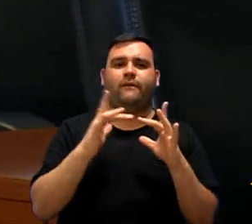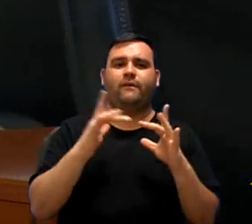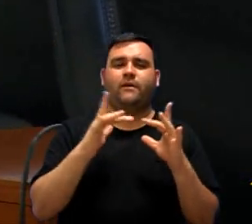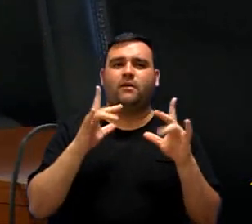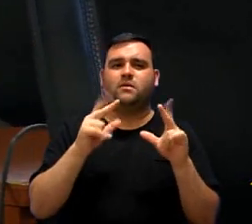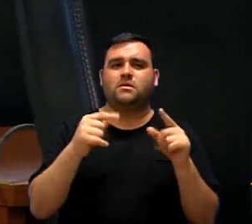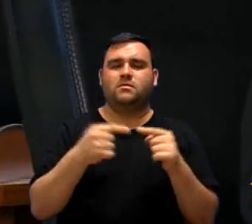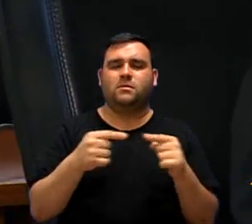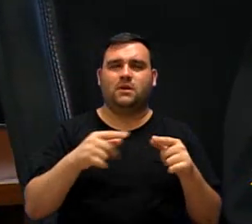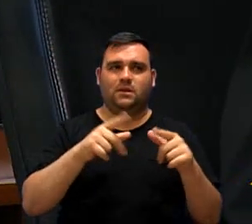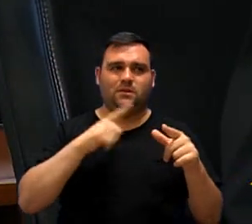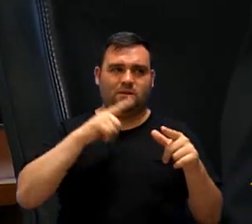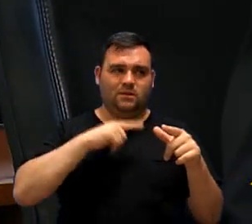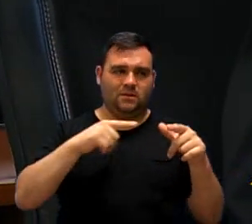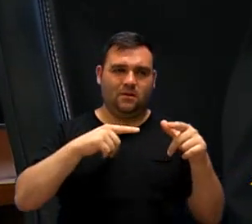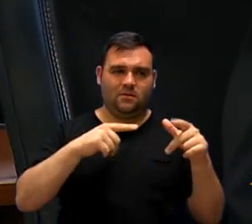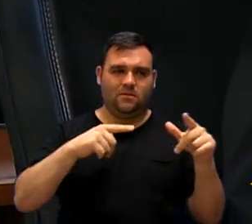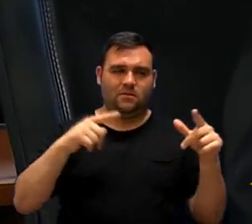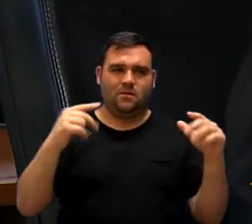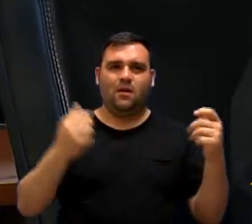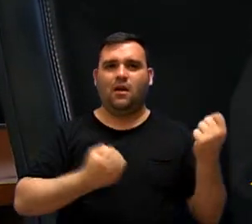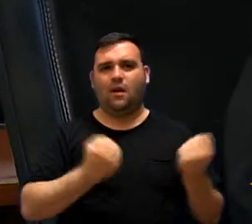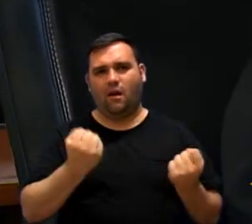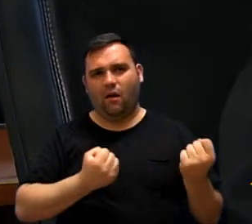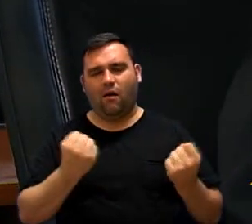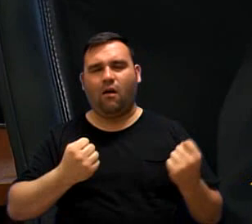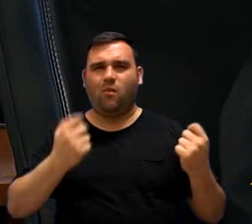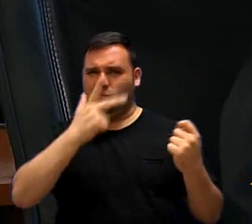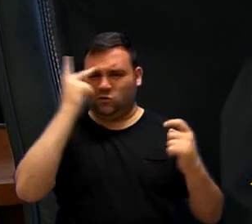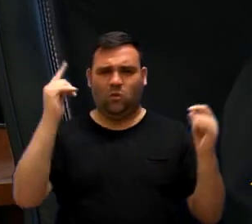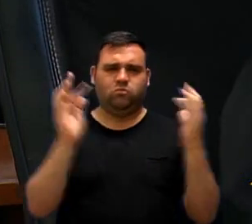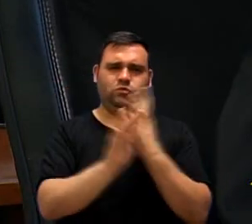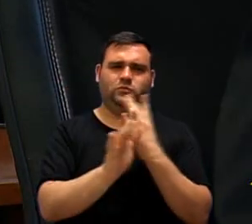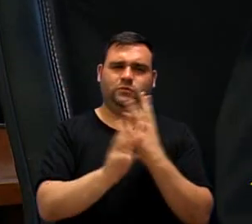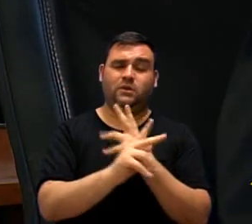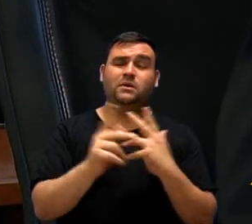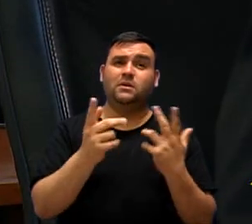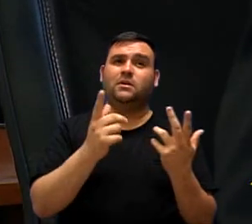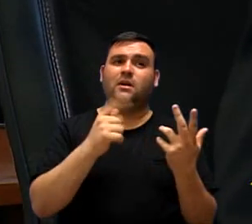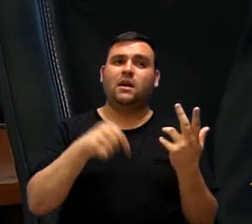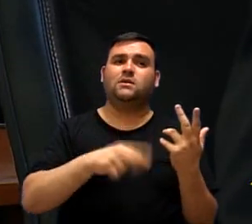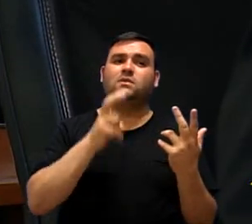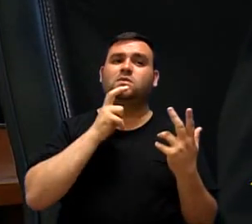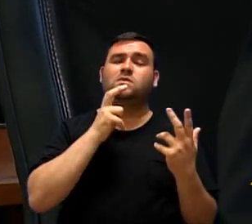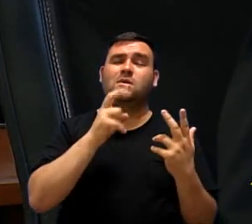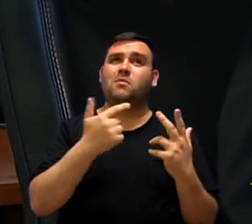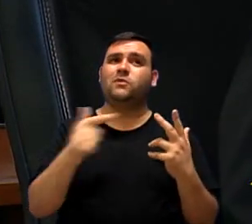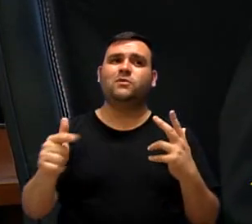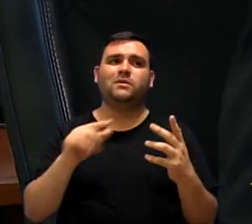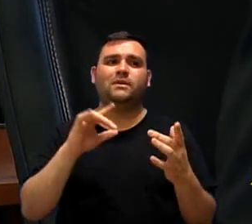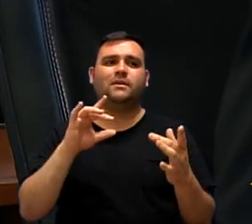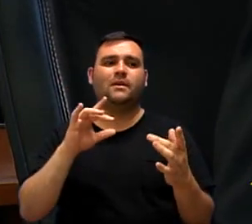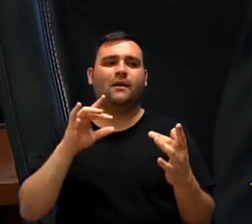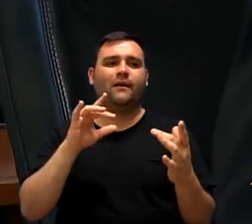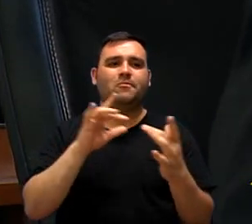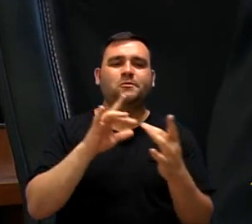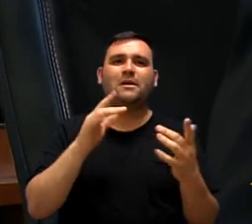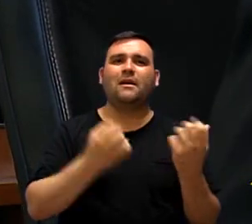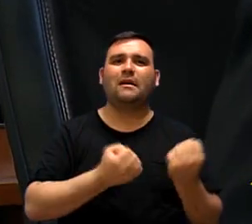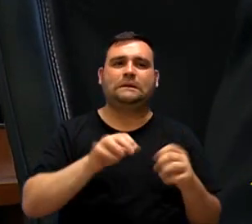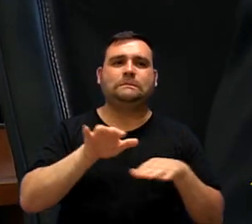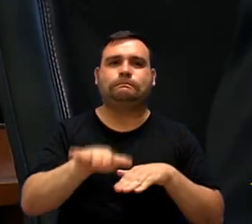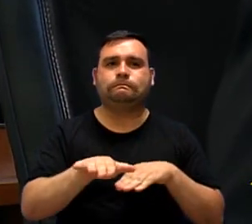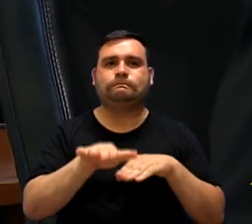a questão é mobilidade, aquelas ligações que nunca se faz na cidade, que hoje atravanca o